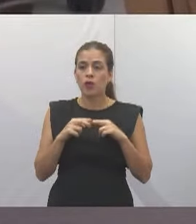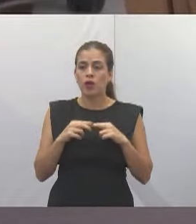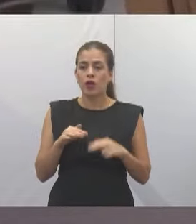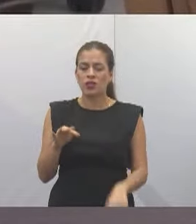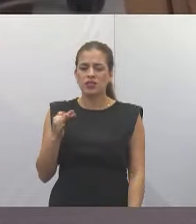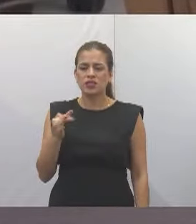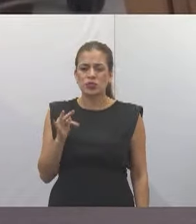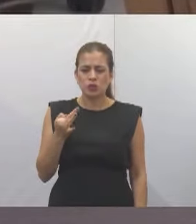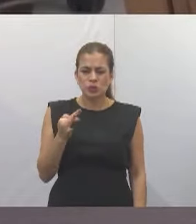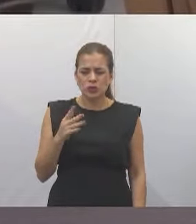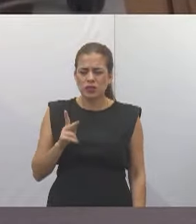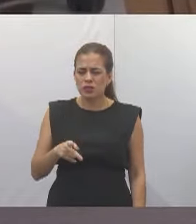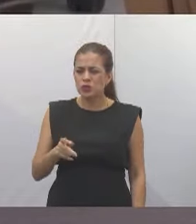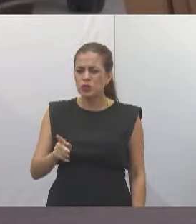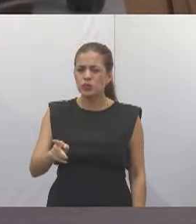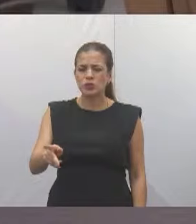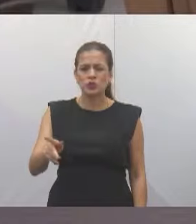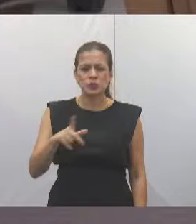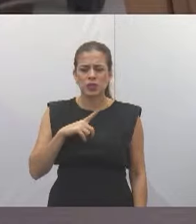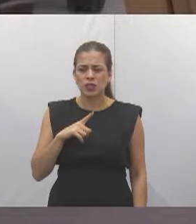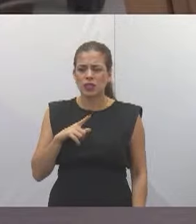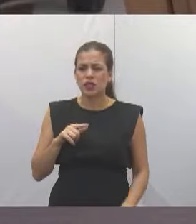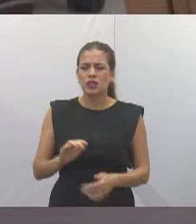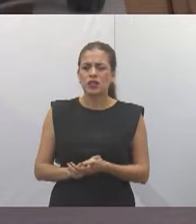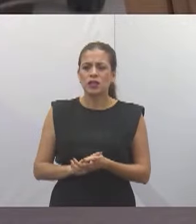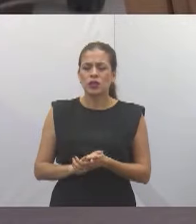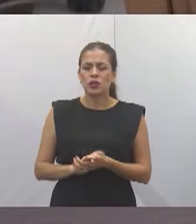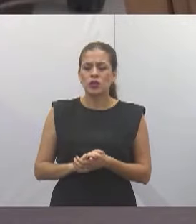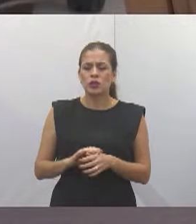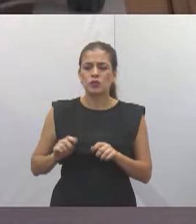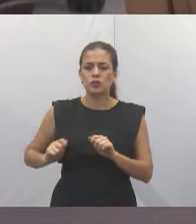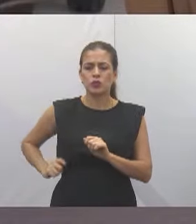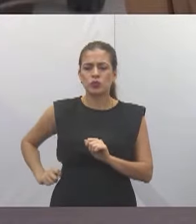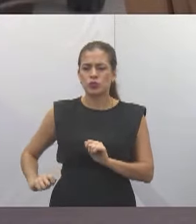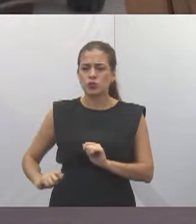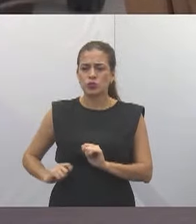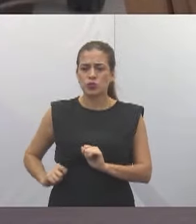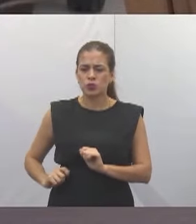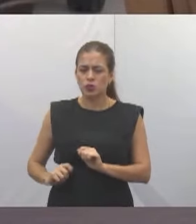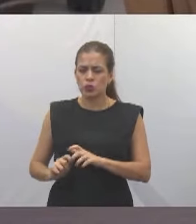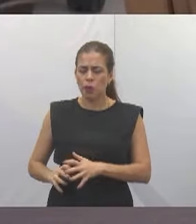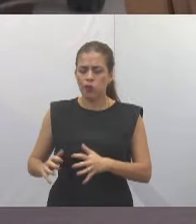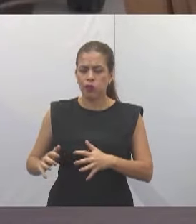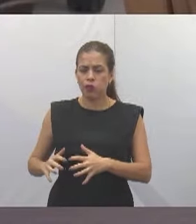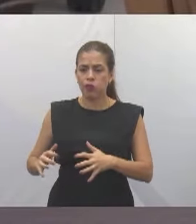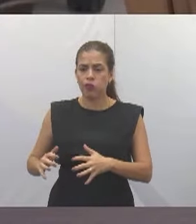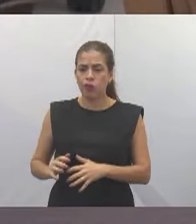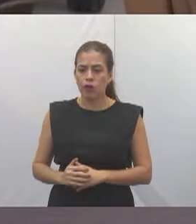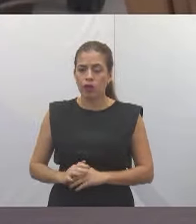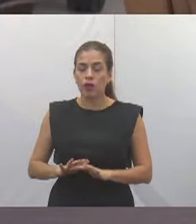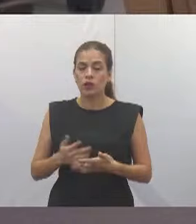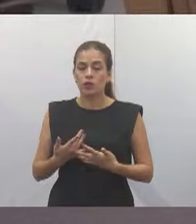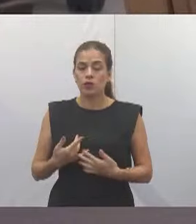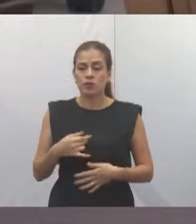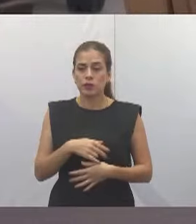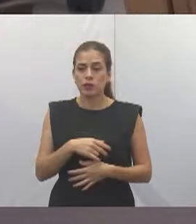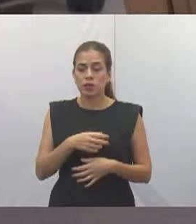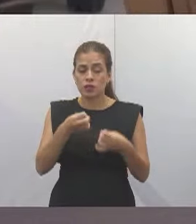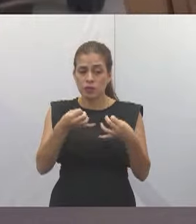tenho constantemente, né? Inflama o intestino. E aí, ela... Então, para contar para as pessoas que